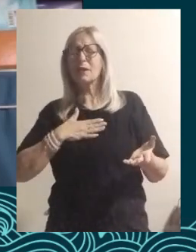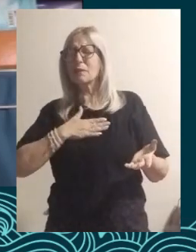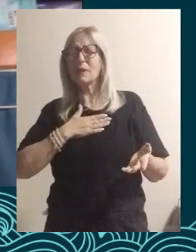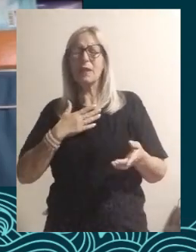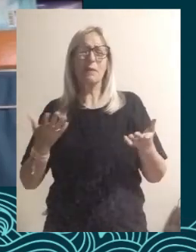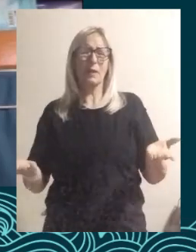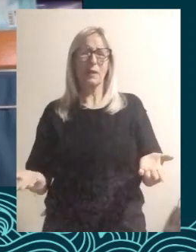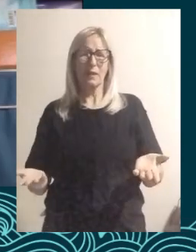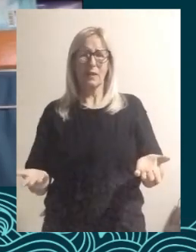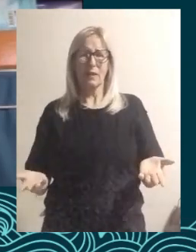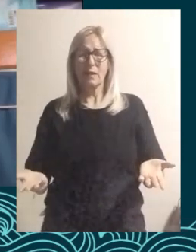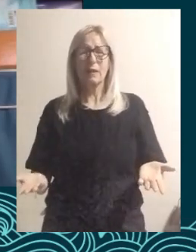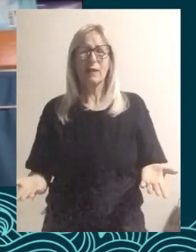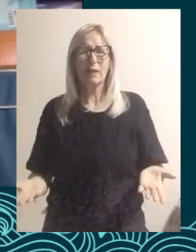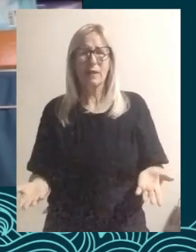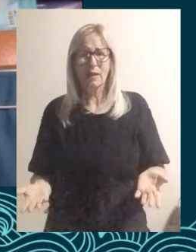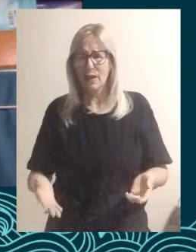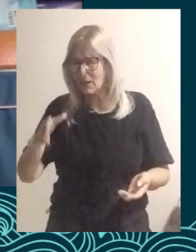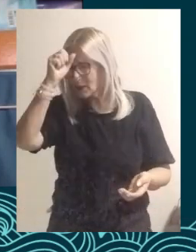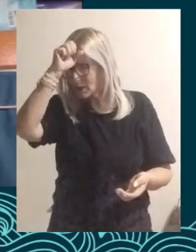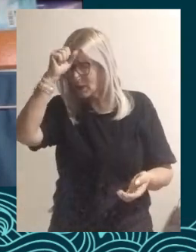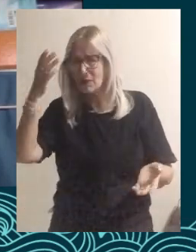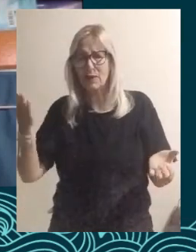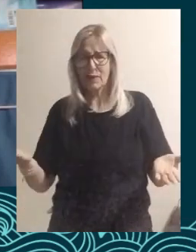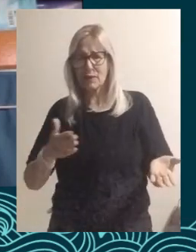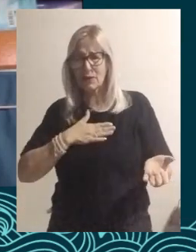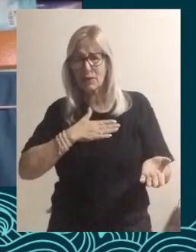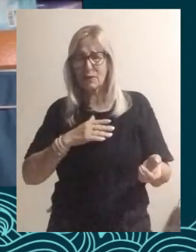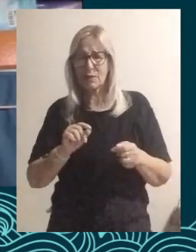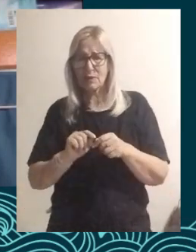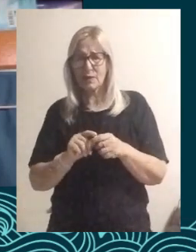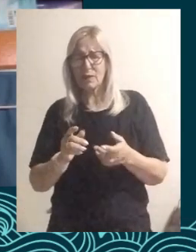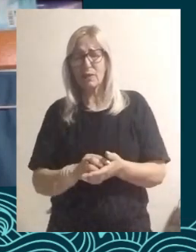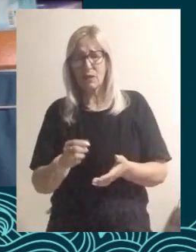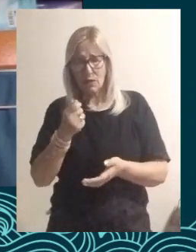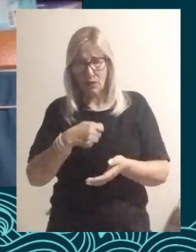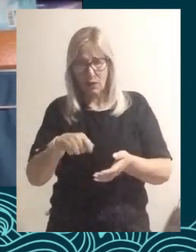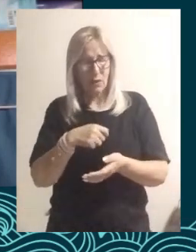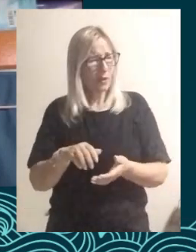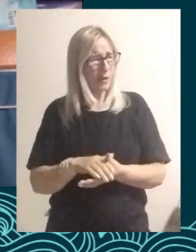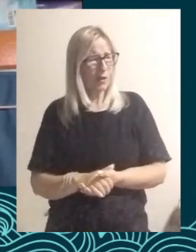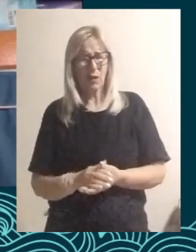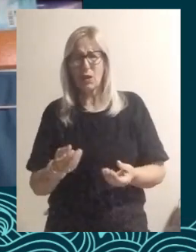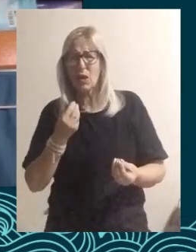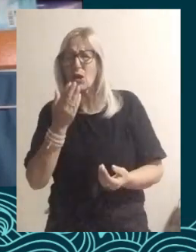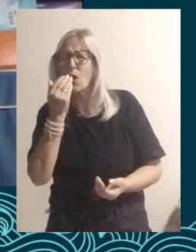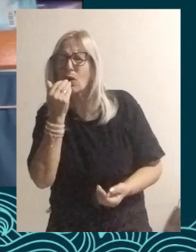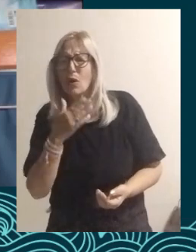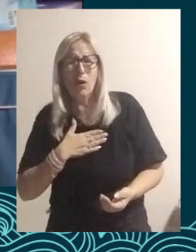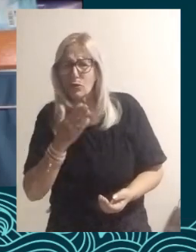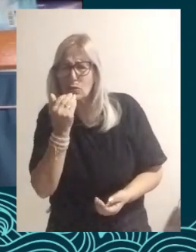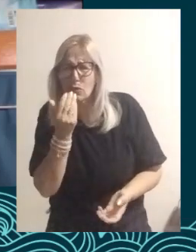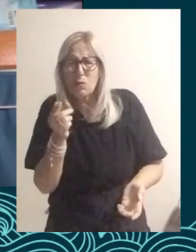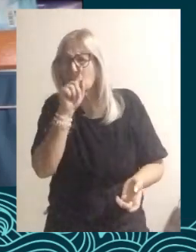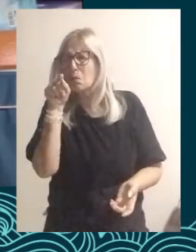fazer? O que que me dá prazer? Como se eu não tivesse nem aprendido quais eram as coisas que eu gostava. Na hora de cozinhar para mim